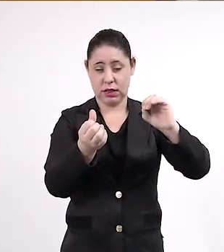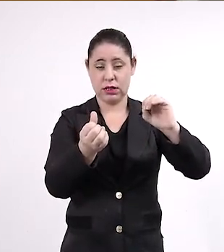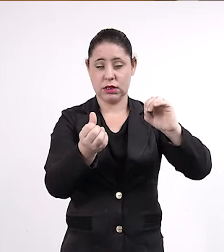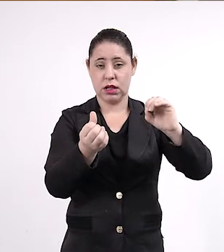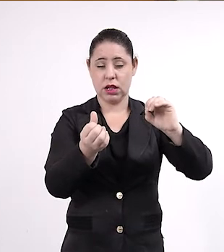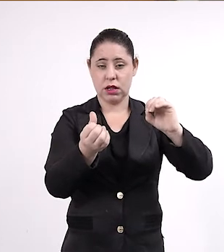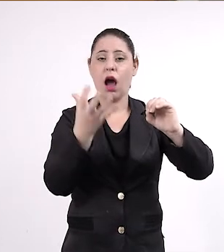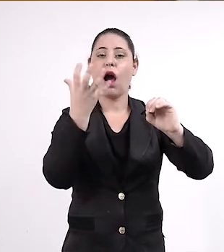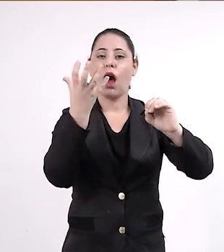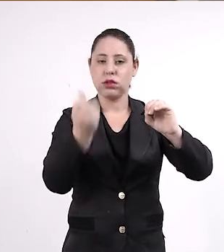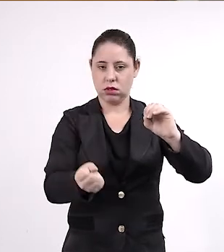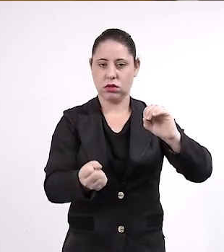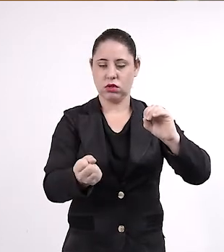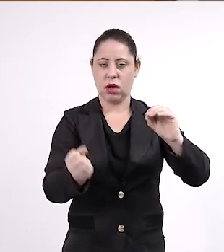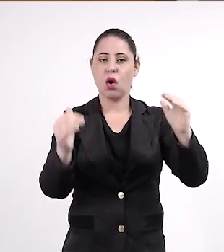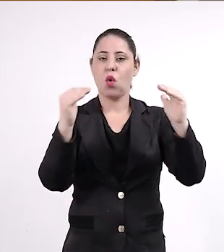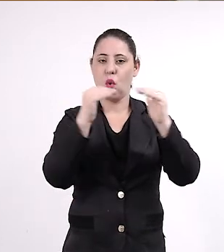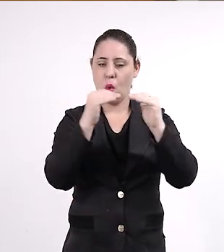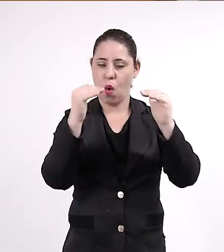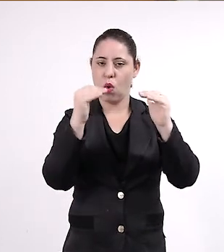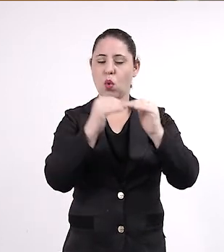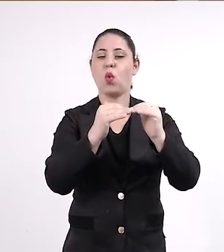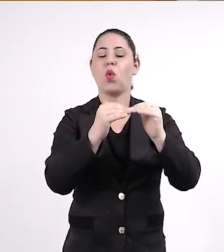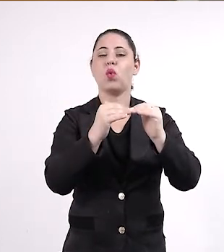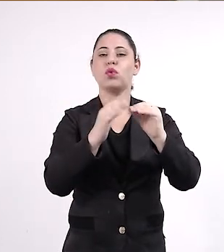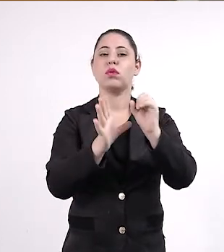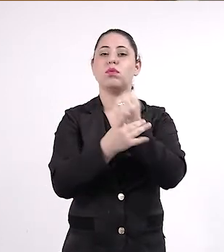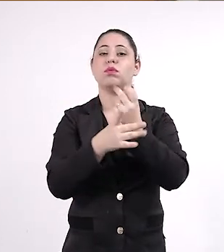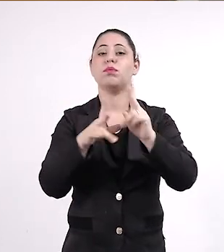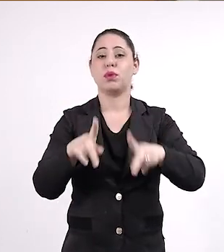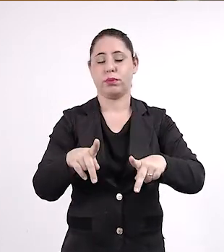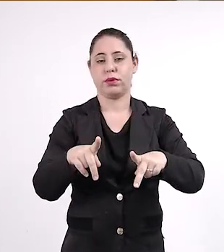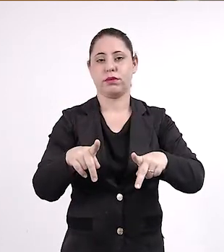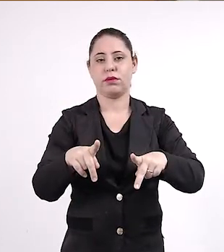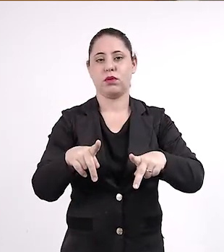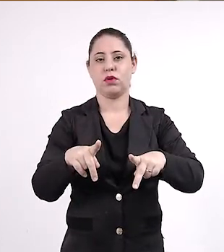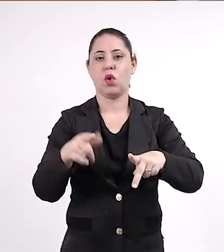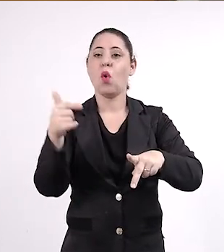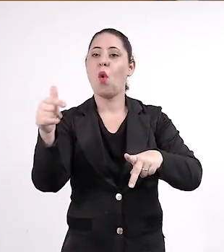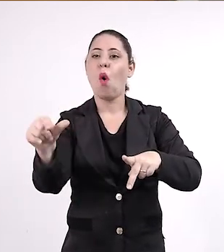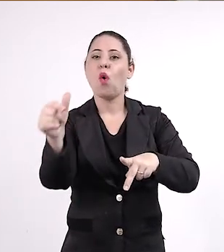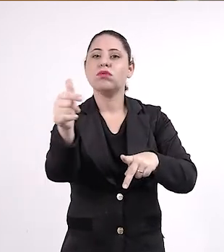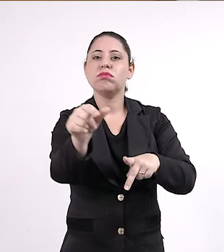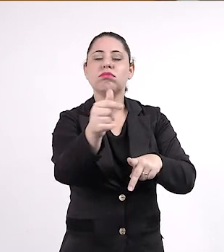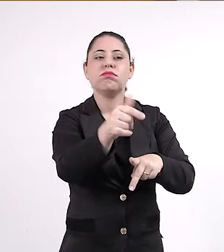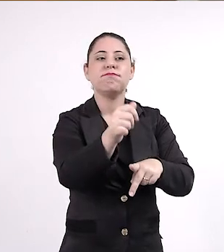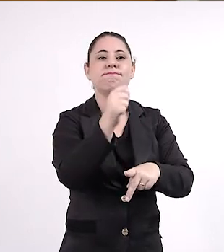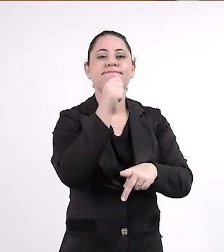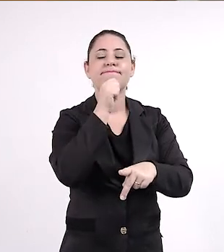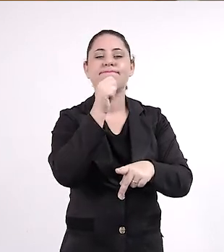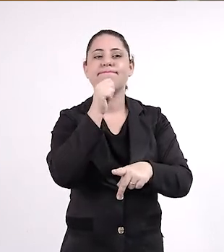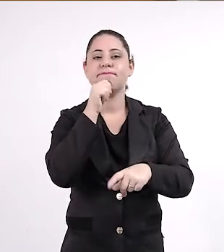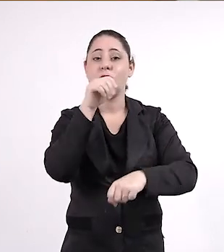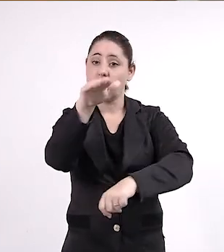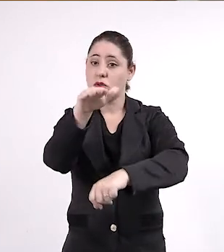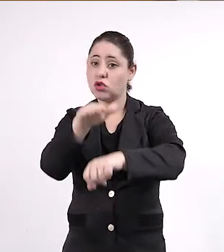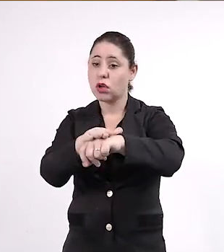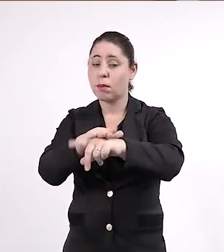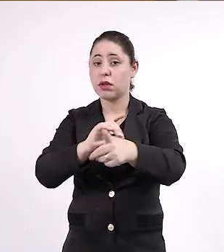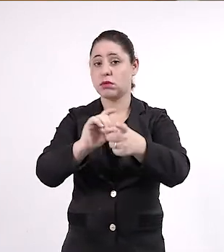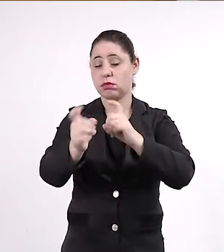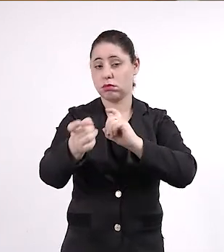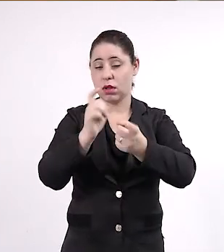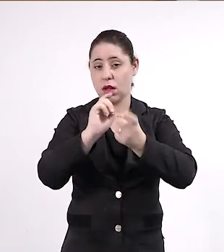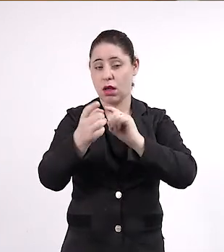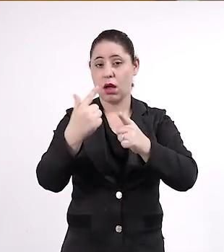160 aderiram ao acordo proposto pela Defensoria Pública. Outras ainda estão sendo contactadas por